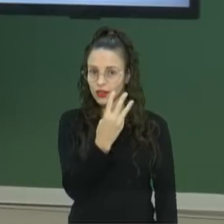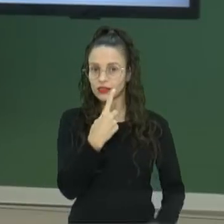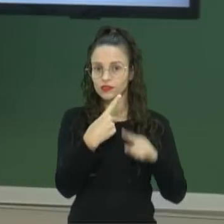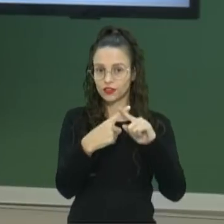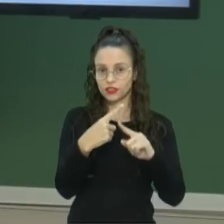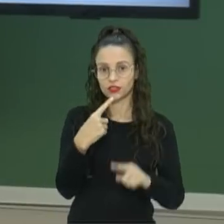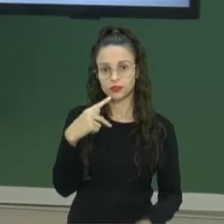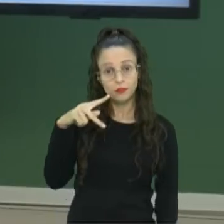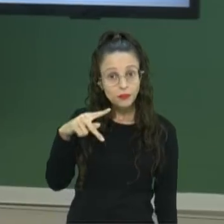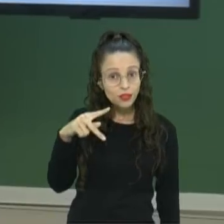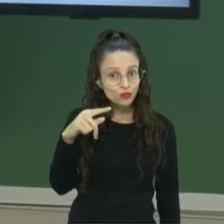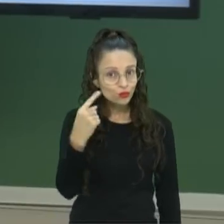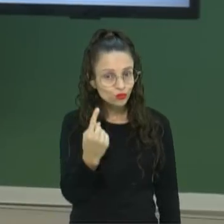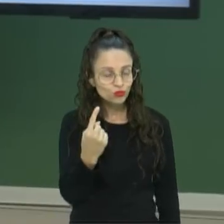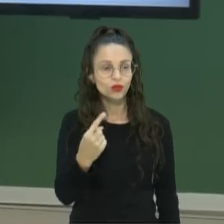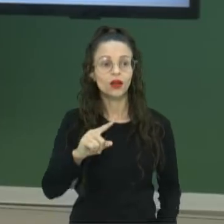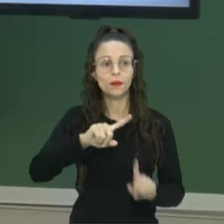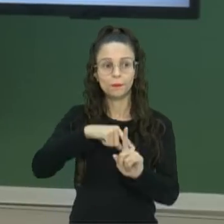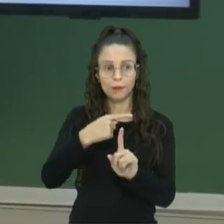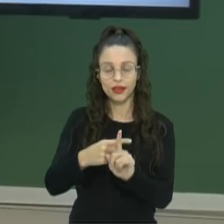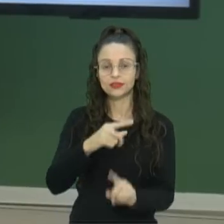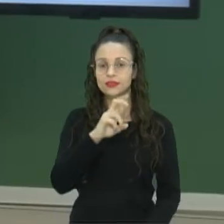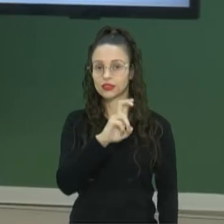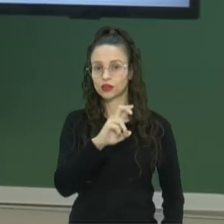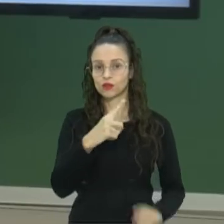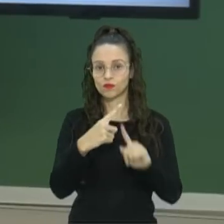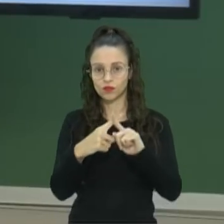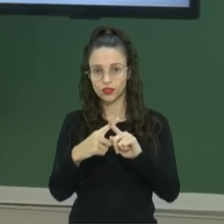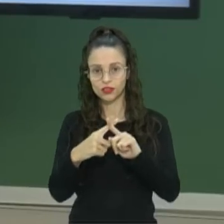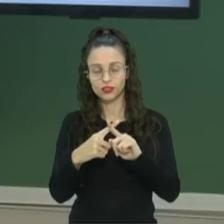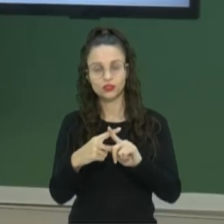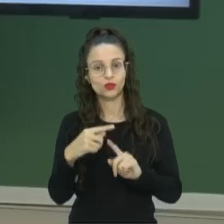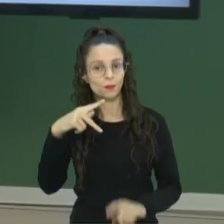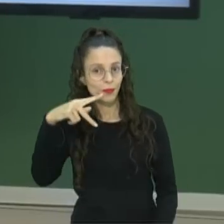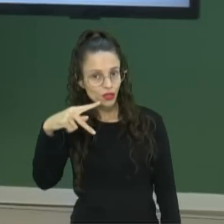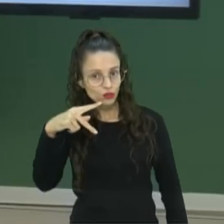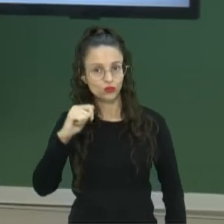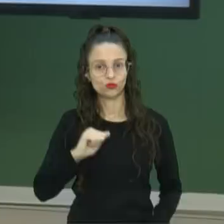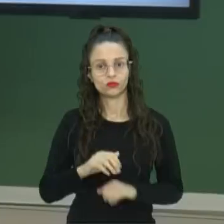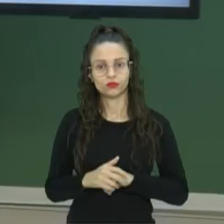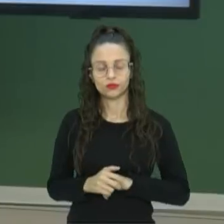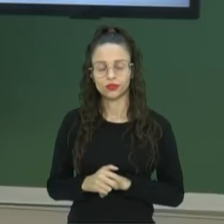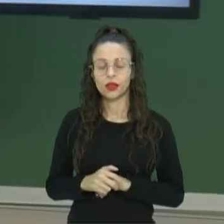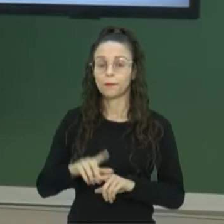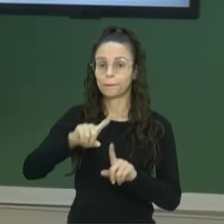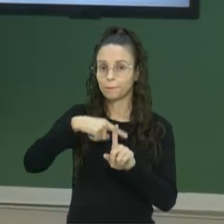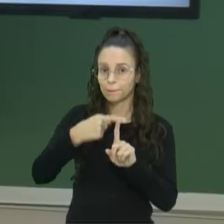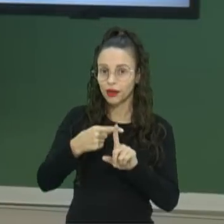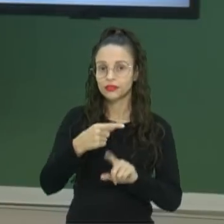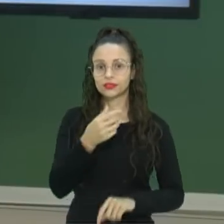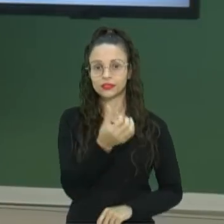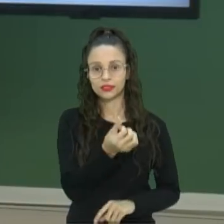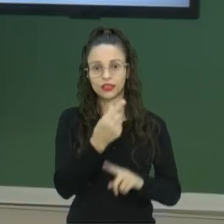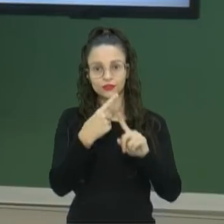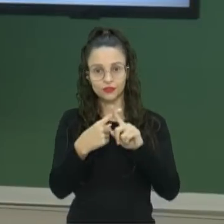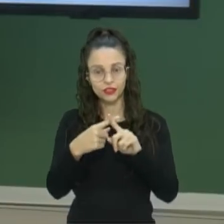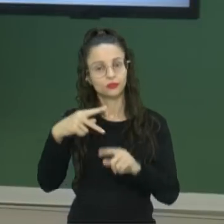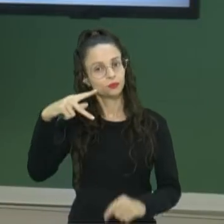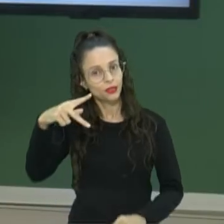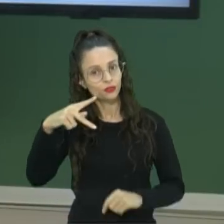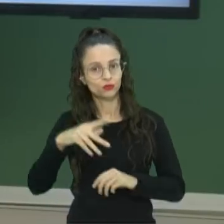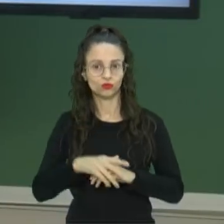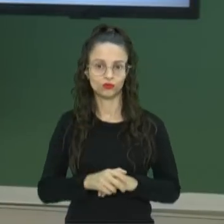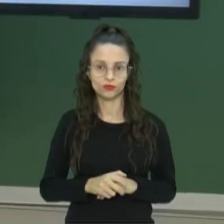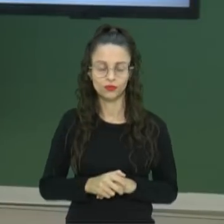seu peso, mais 5 vezes o seu peso, mais 6 vezes o seu